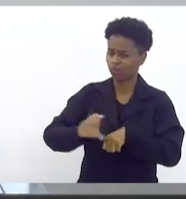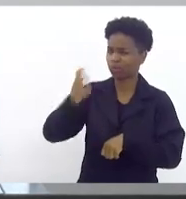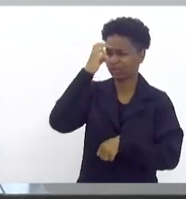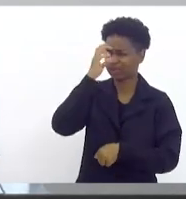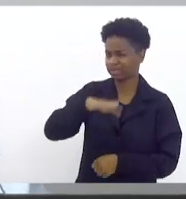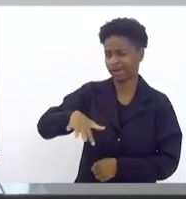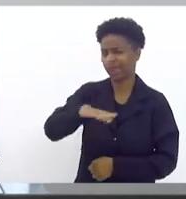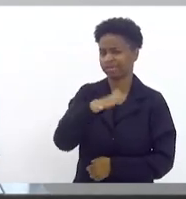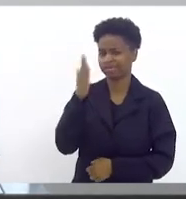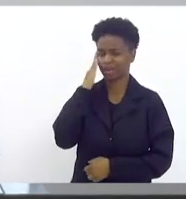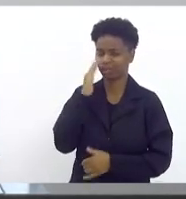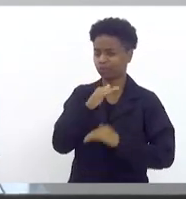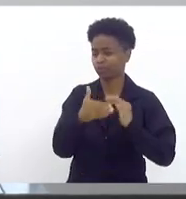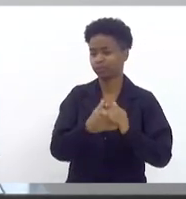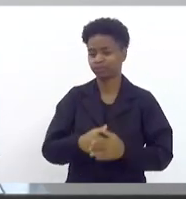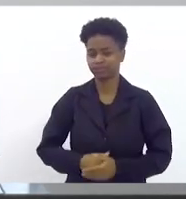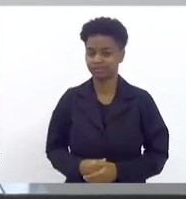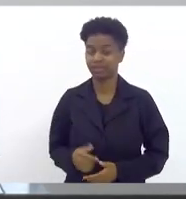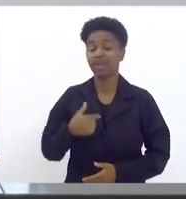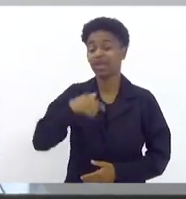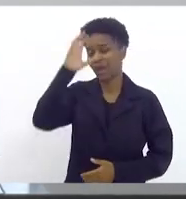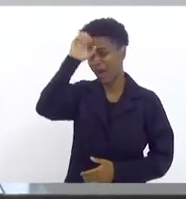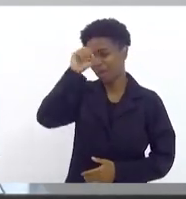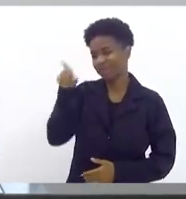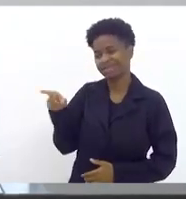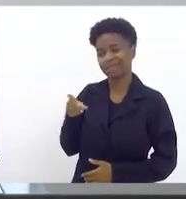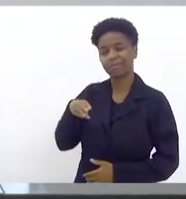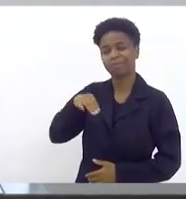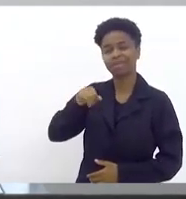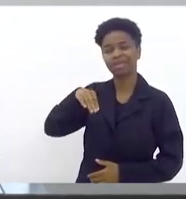geral. Aprendi com o Carlos Mink.